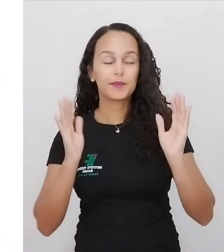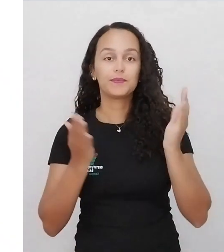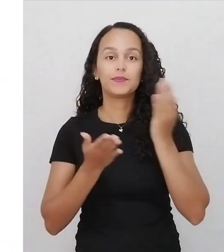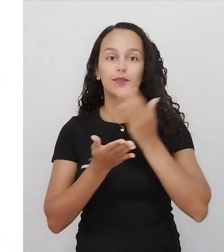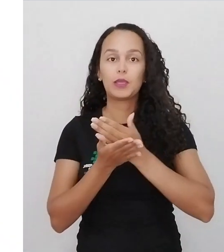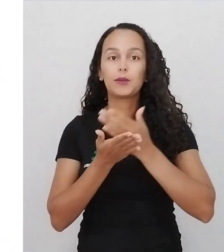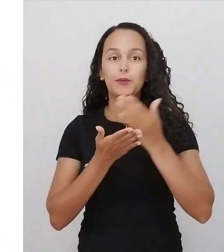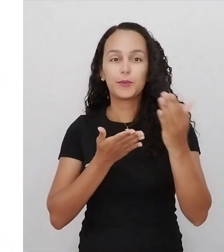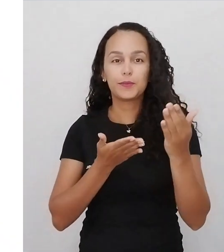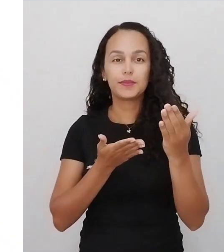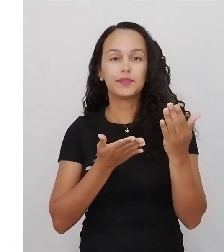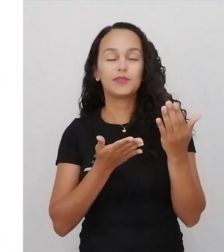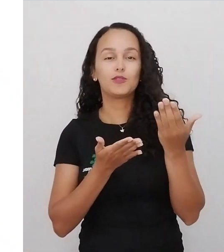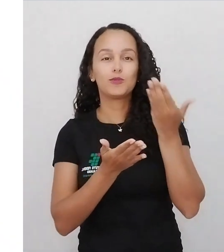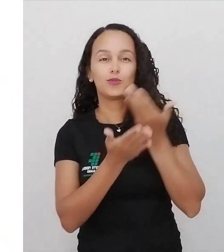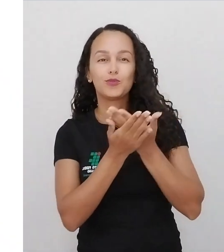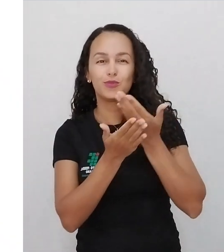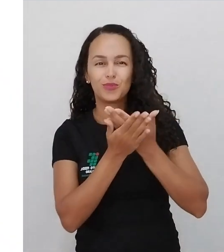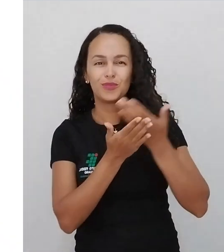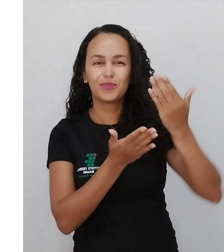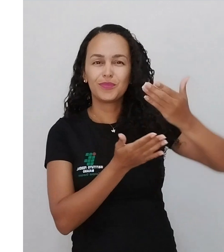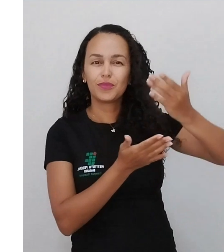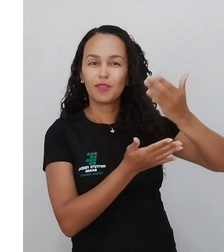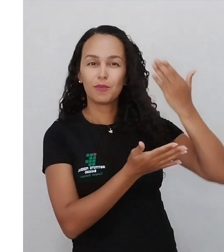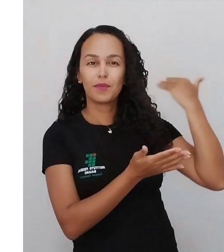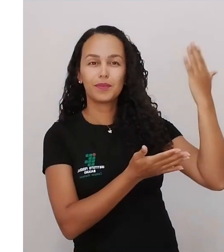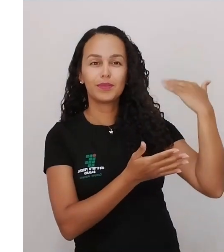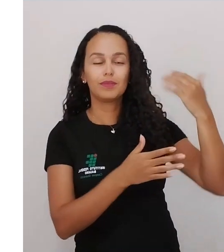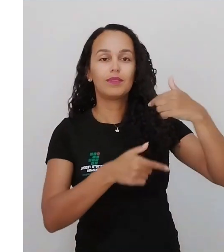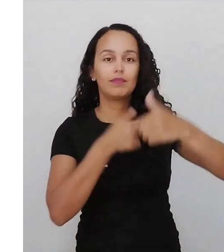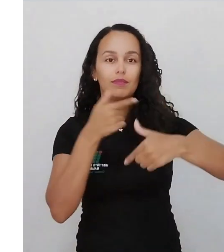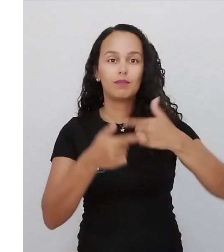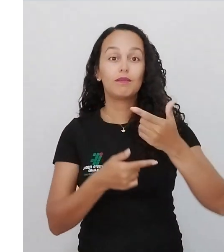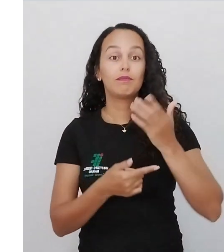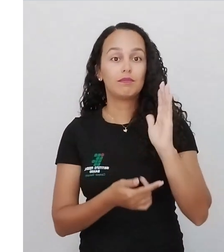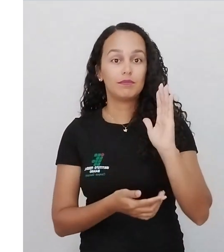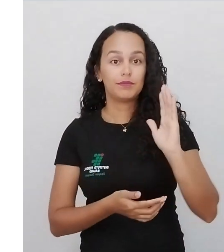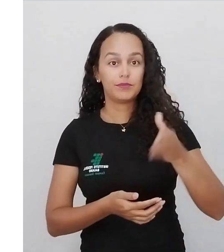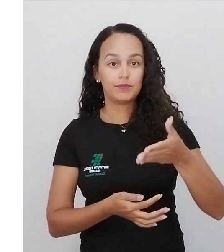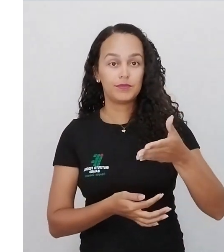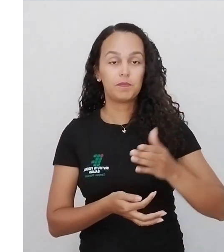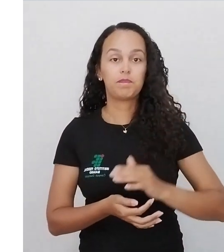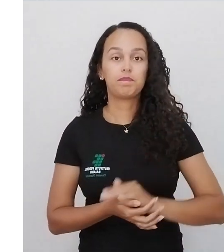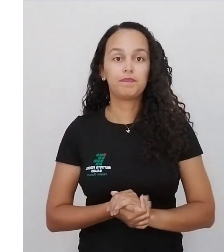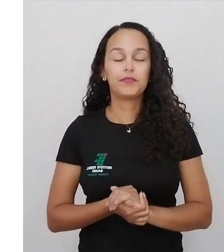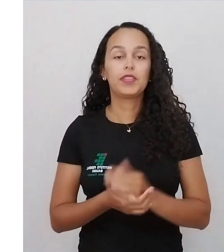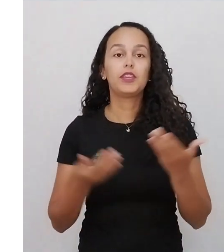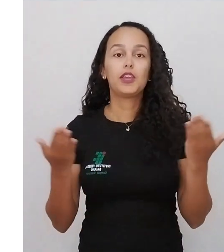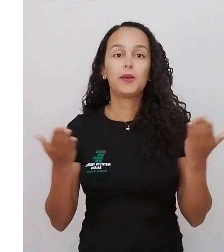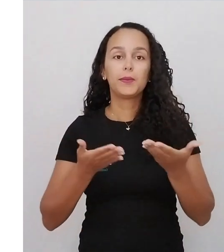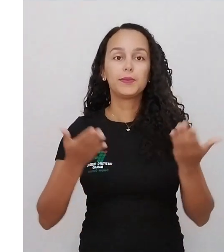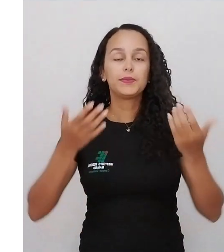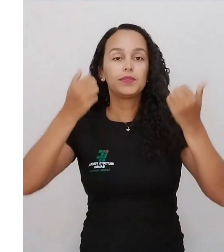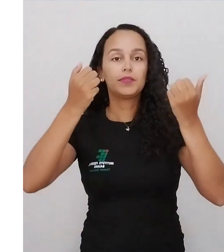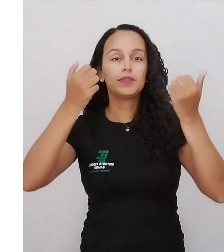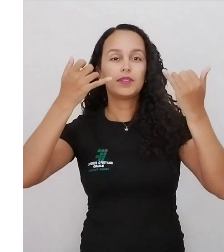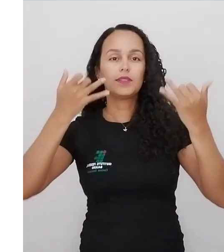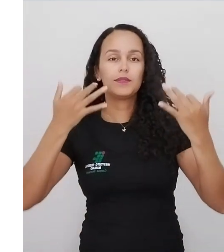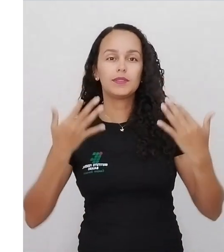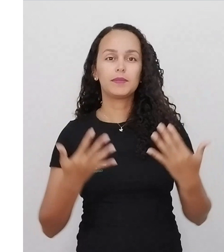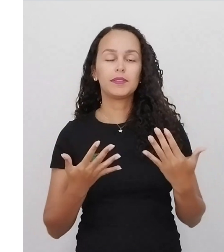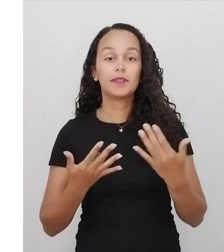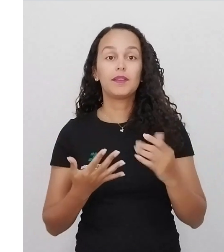Olá, dando início às revisões, de assuntos que haviam sido trabalhados presencialmente, estaremos